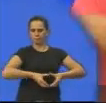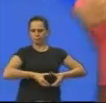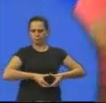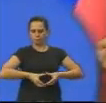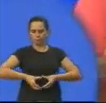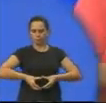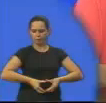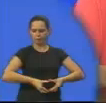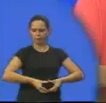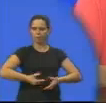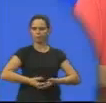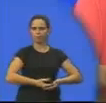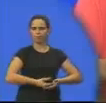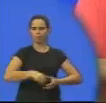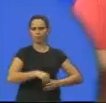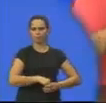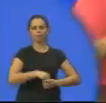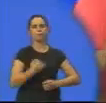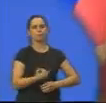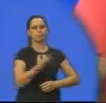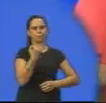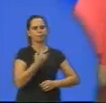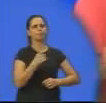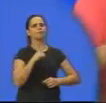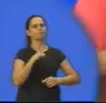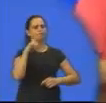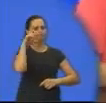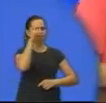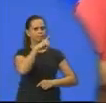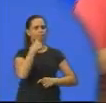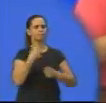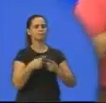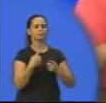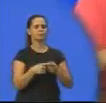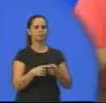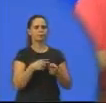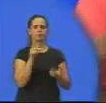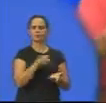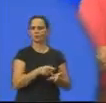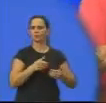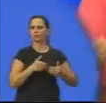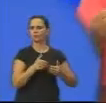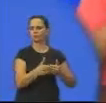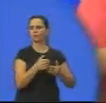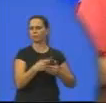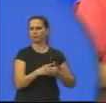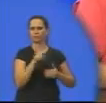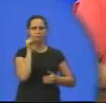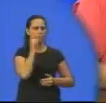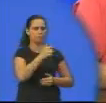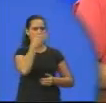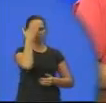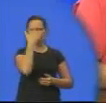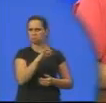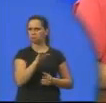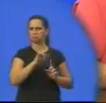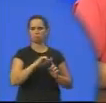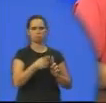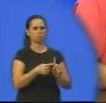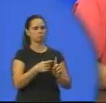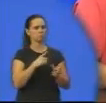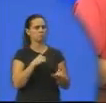a importância desse período. É o período mais crítico. Por quê? Porque é o período que muitas vezes a mulher não sabe que está